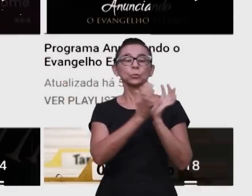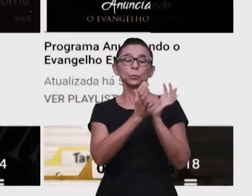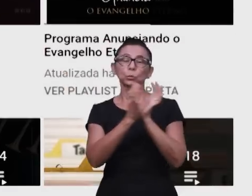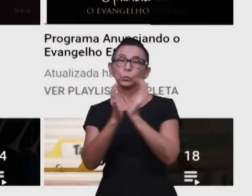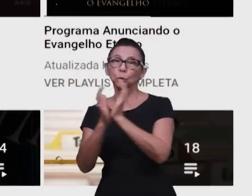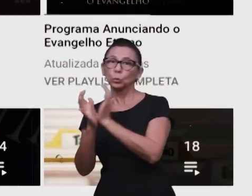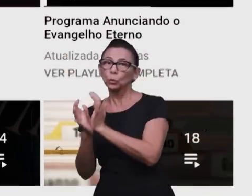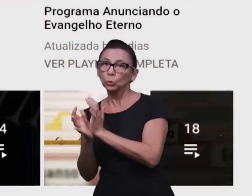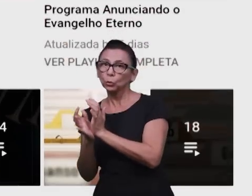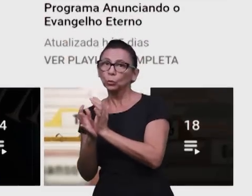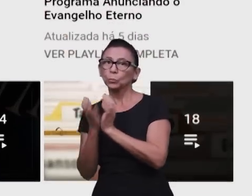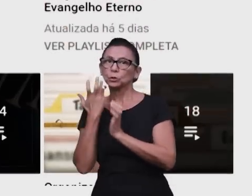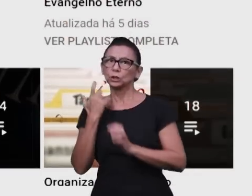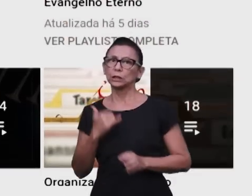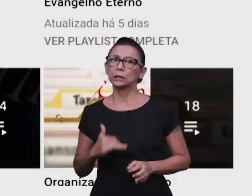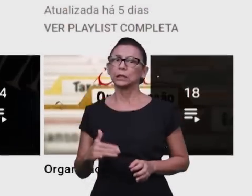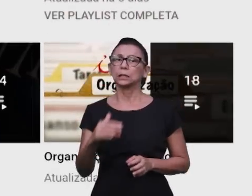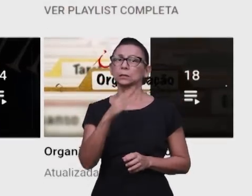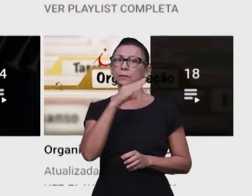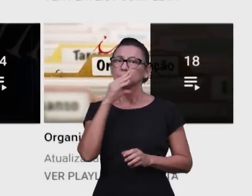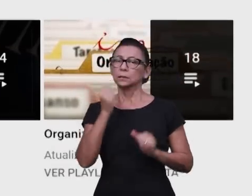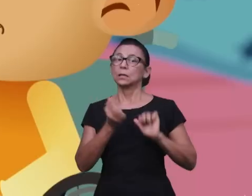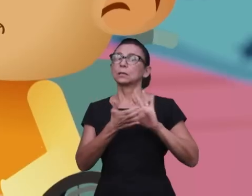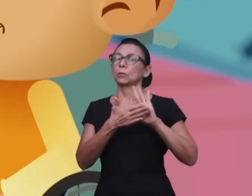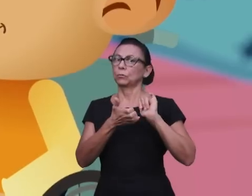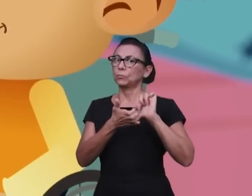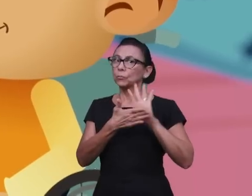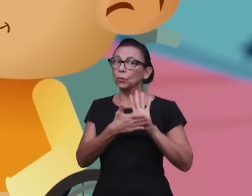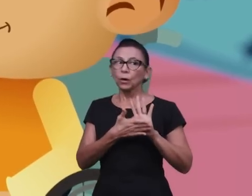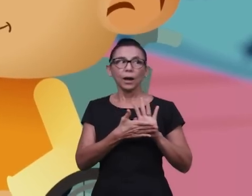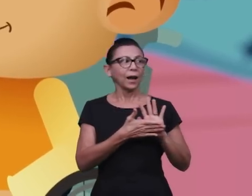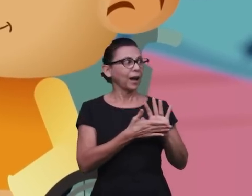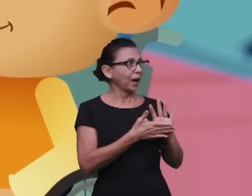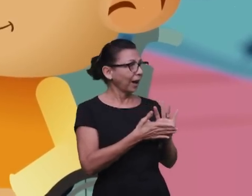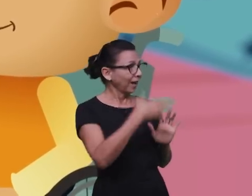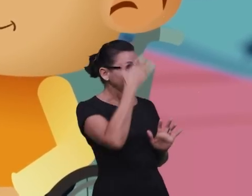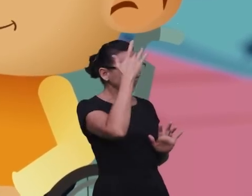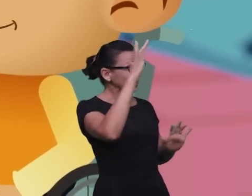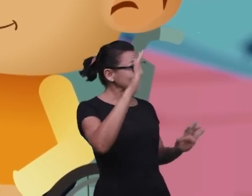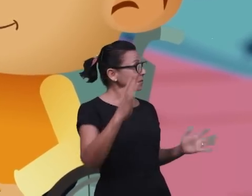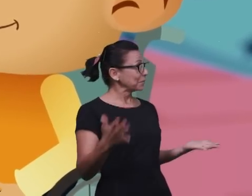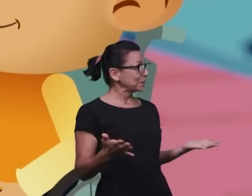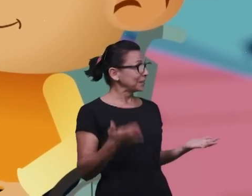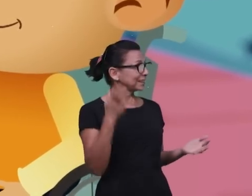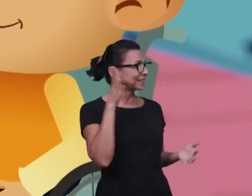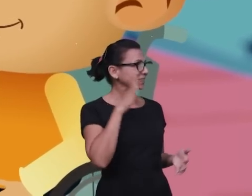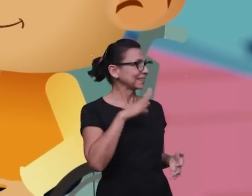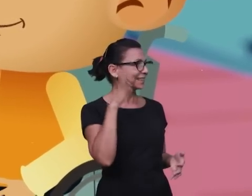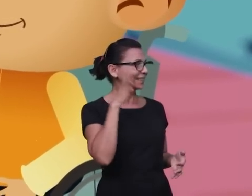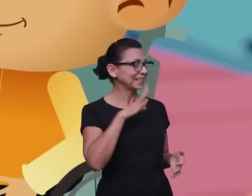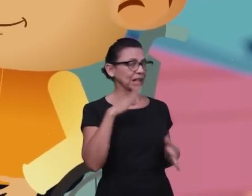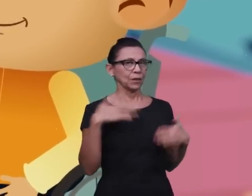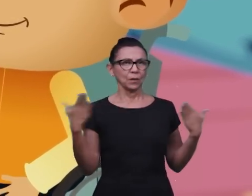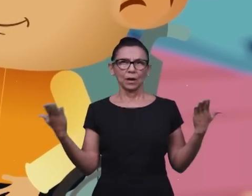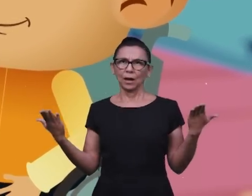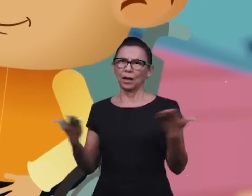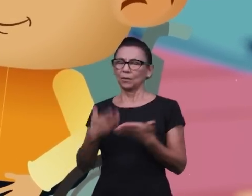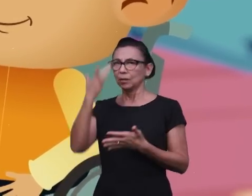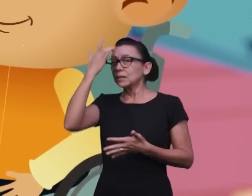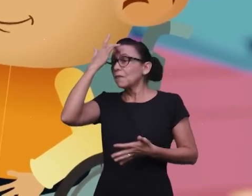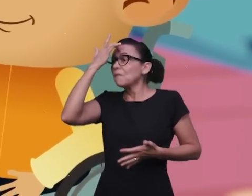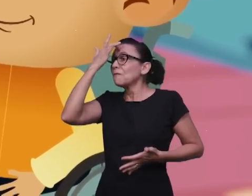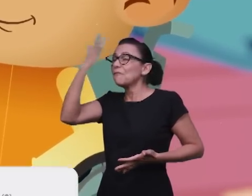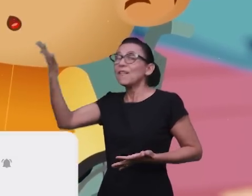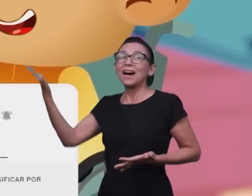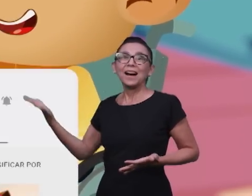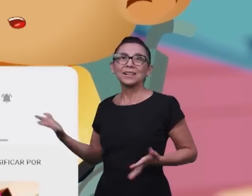classes e até os louvores de crianças e da igreja. Guguinha, eu não sabia disso. Que legal! Agora fica muito mais fácil